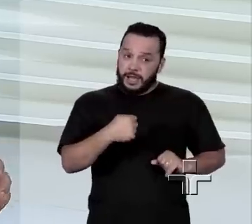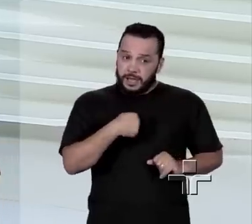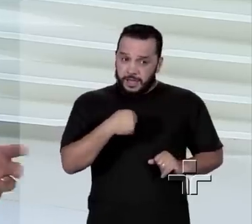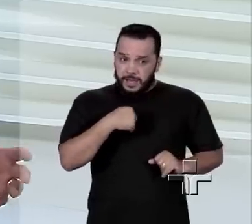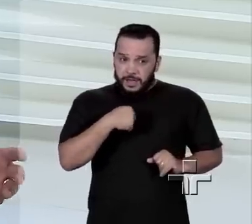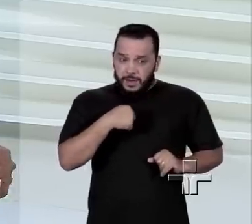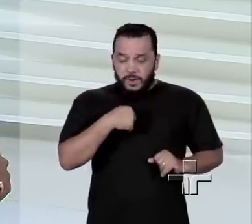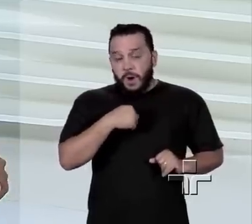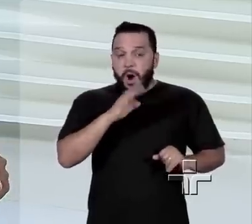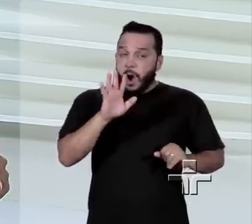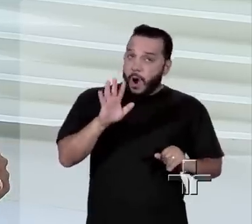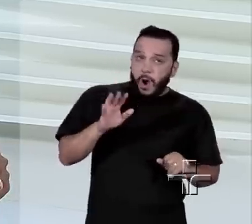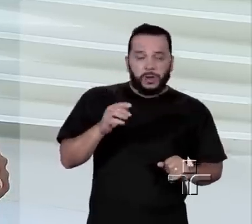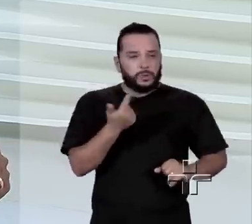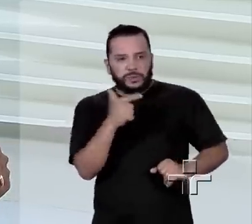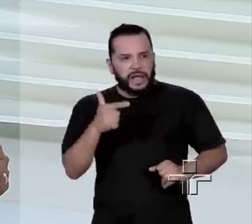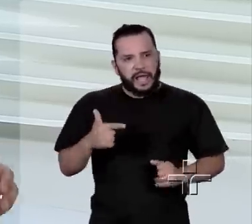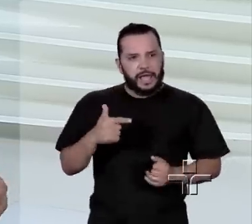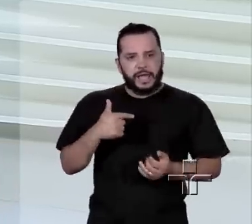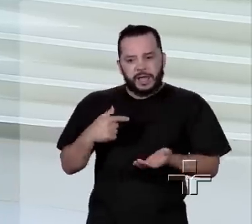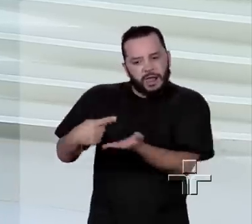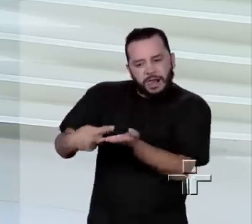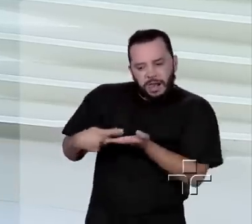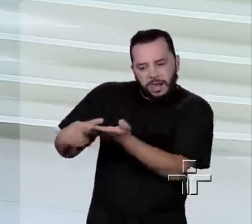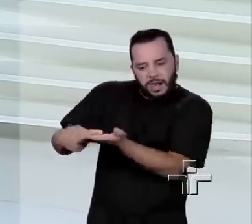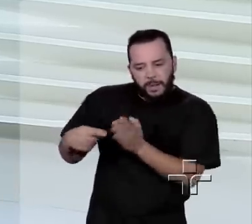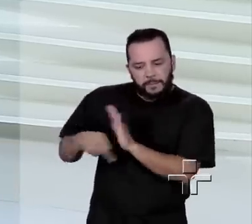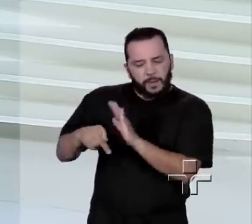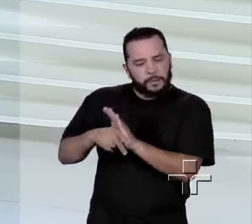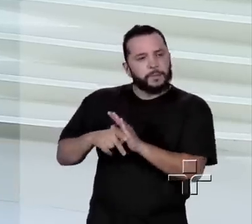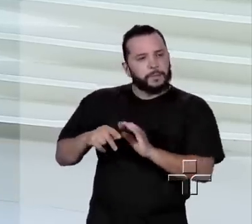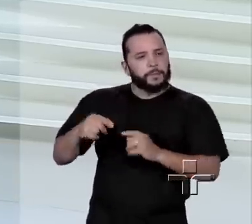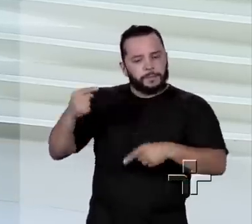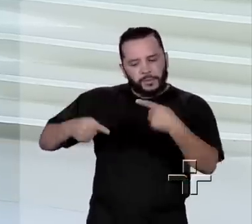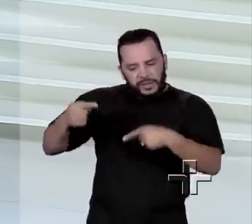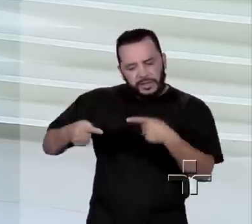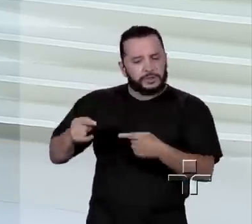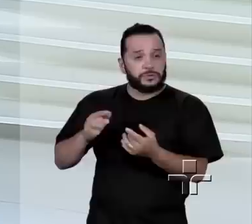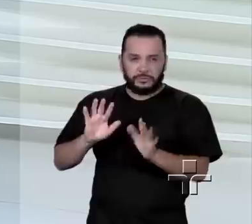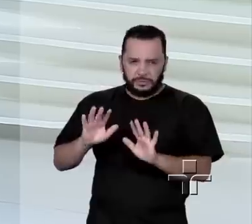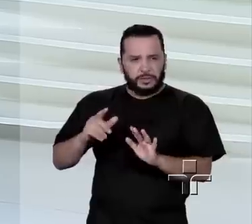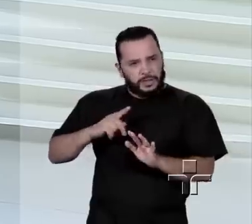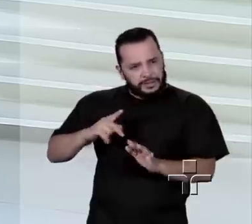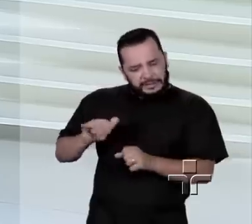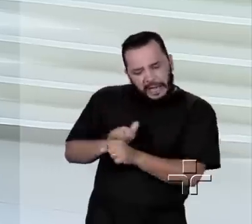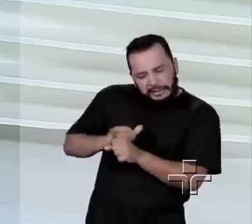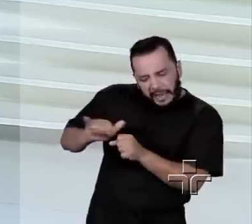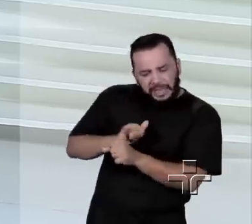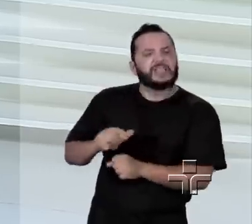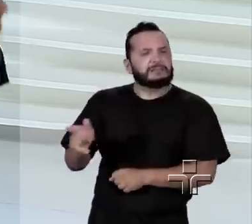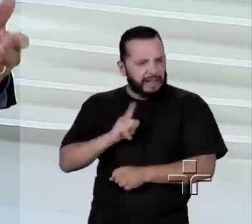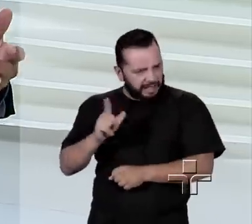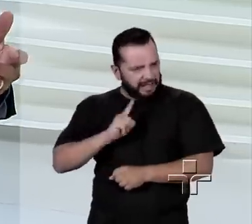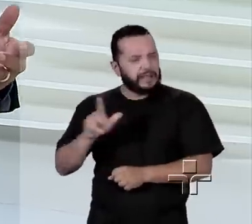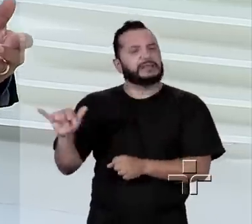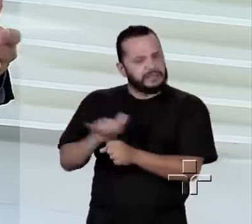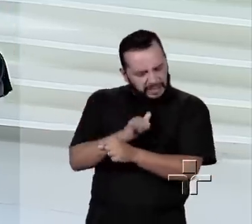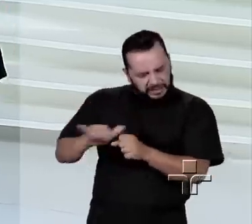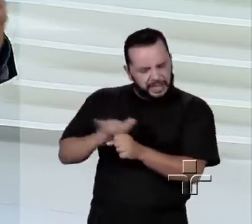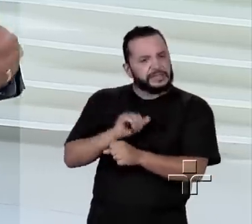nós não temos articulação política. Quem diz que nós não temos essa articulação? Existem, às vezes,